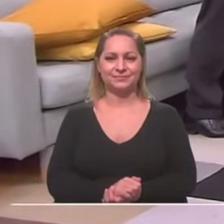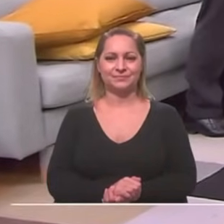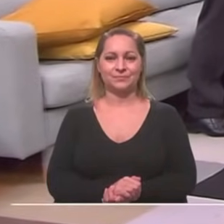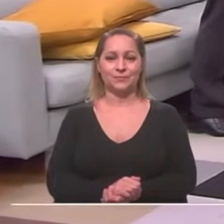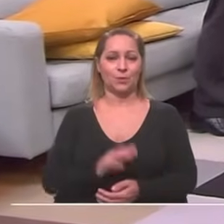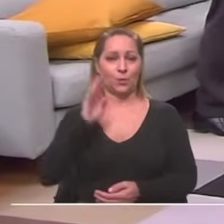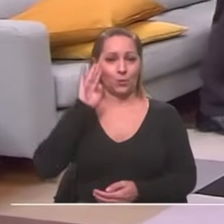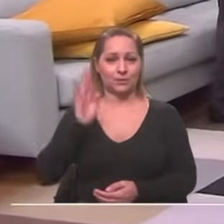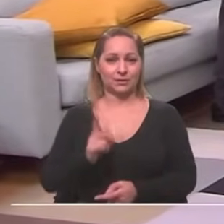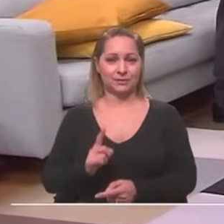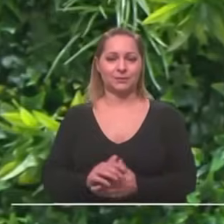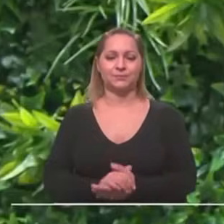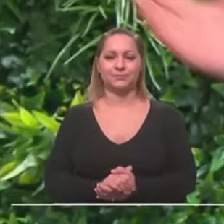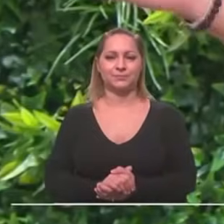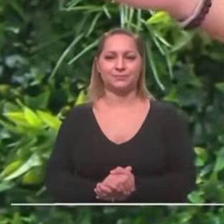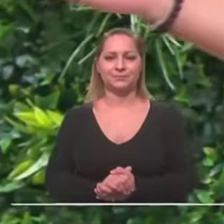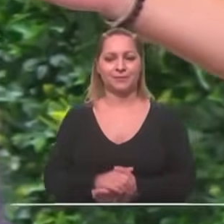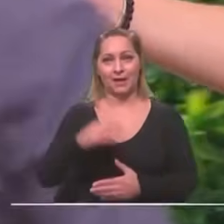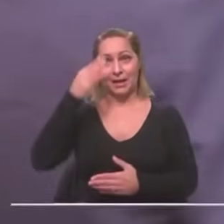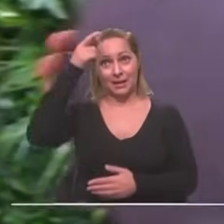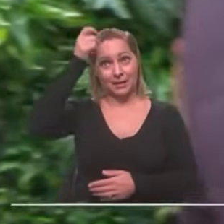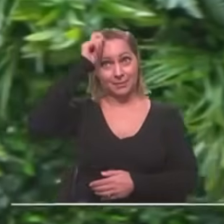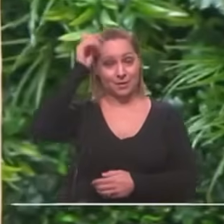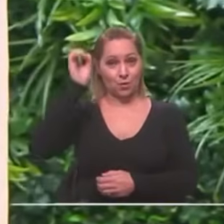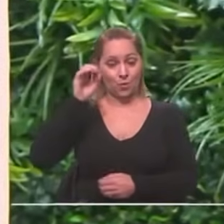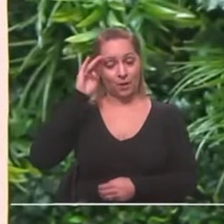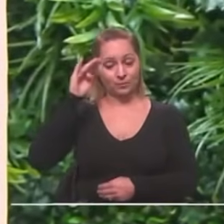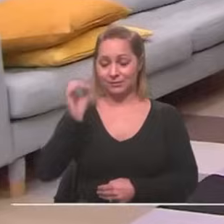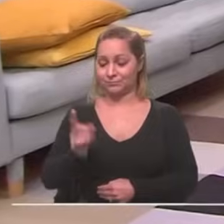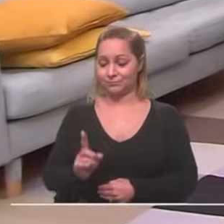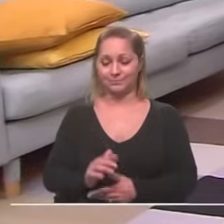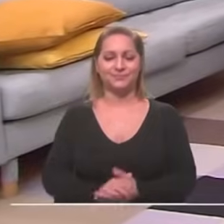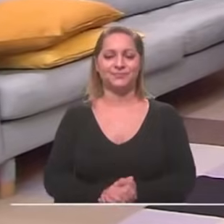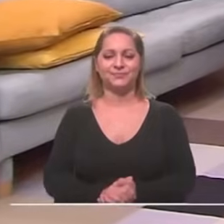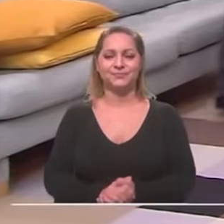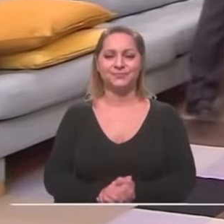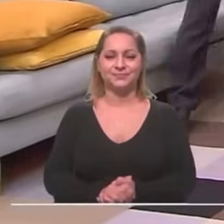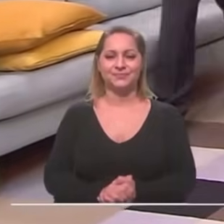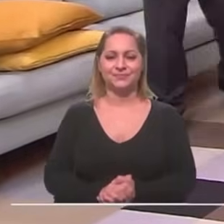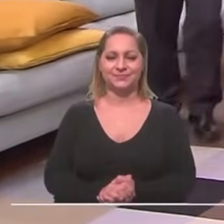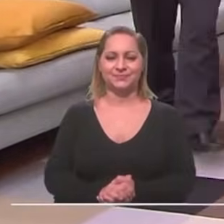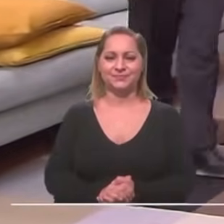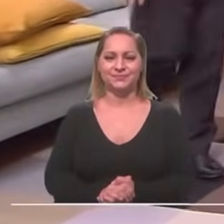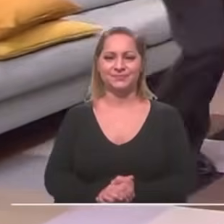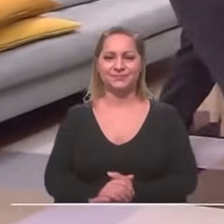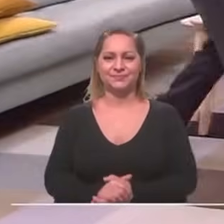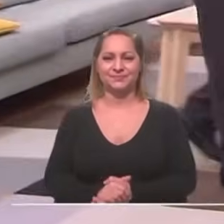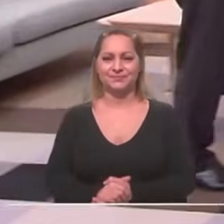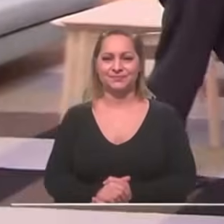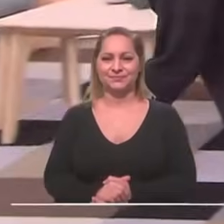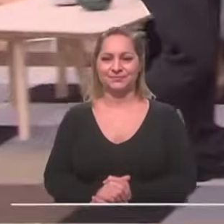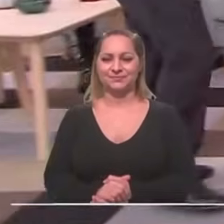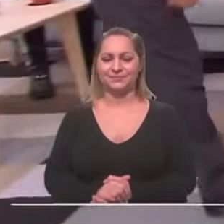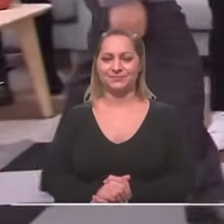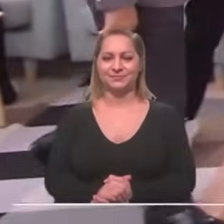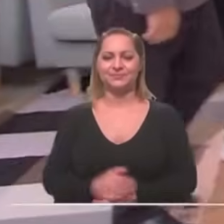bate a continência, nós estamos... Não se pode, a cabeça é descoberta. Muito gosto de conhecê-la também. Está bom, obrigado.